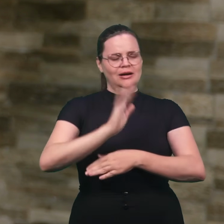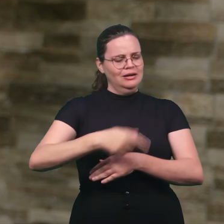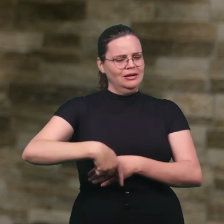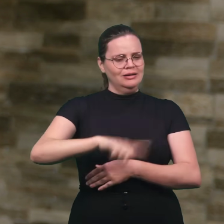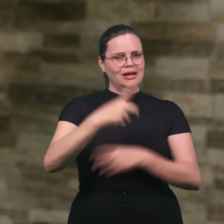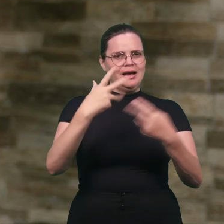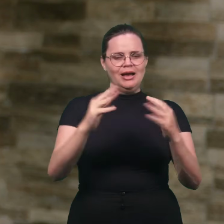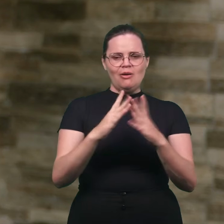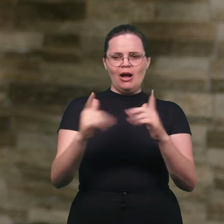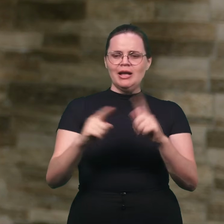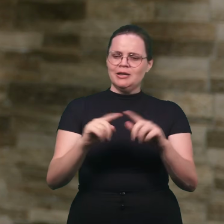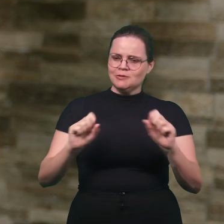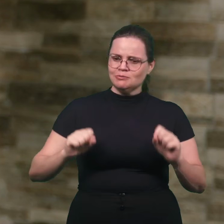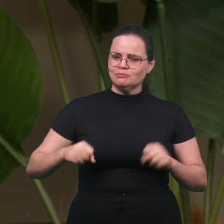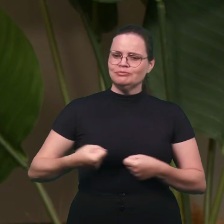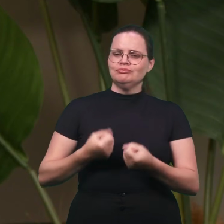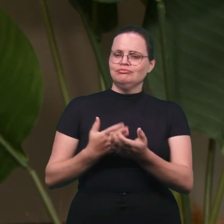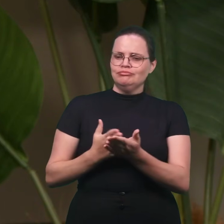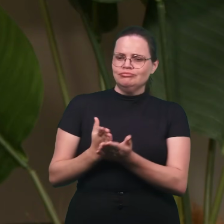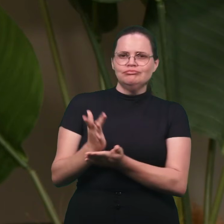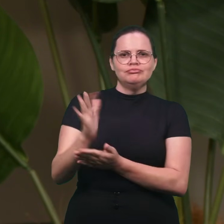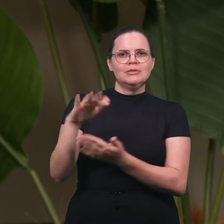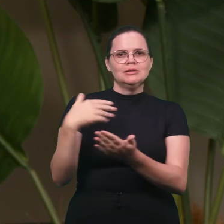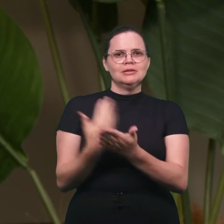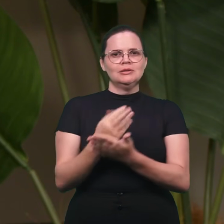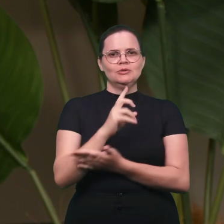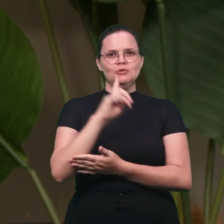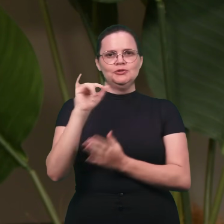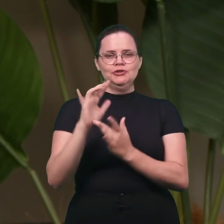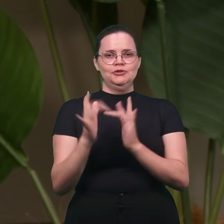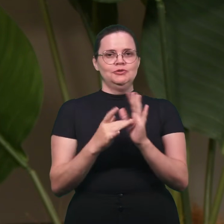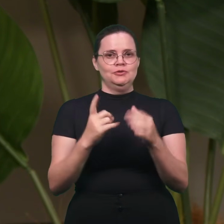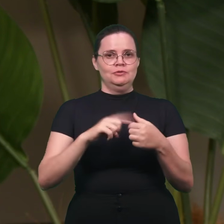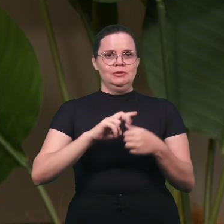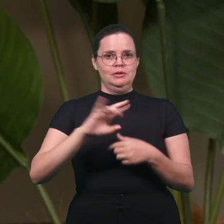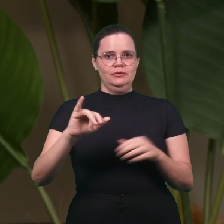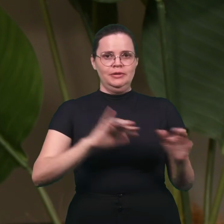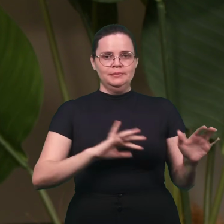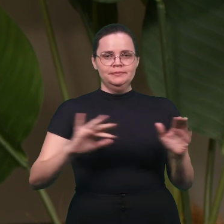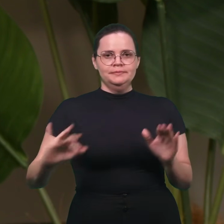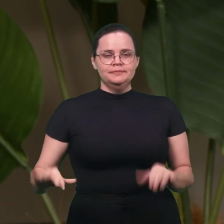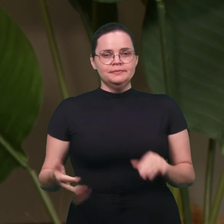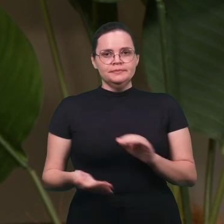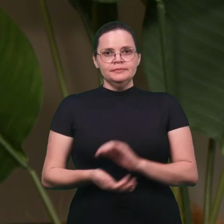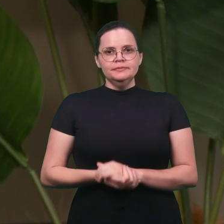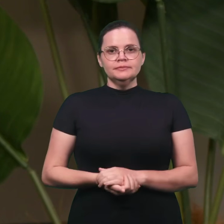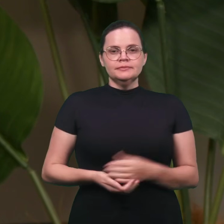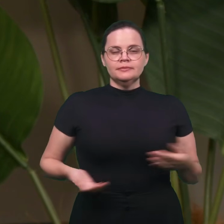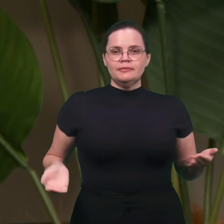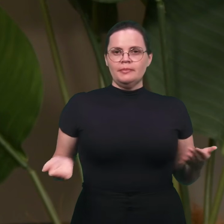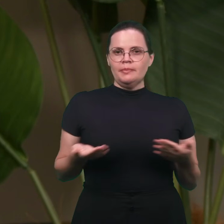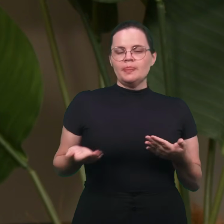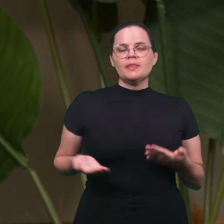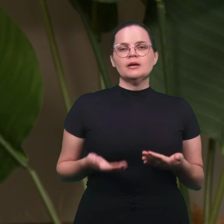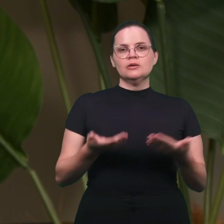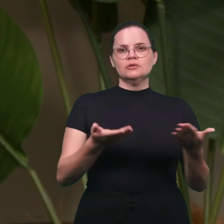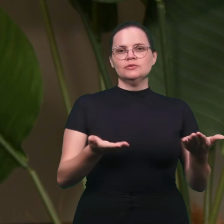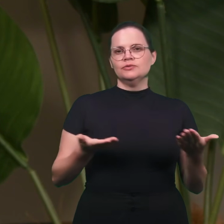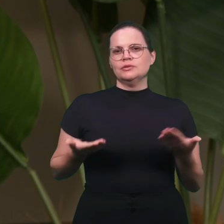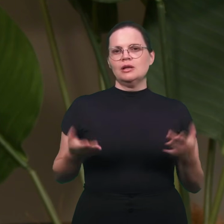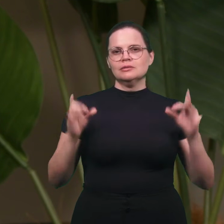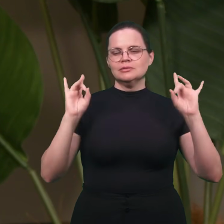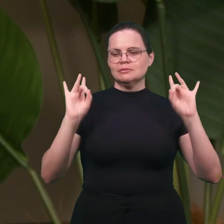arrebatamento dando frutos. Amém. Então vamos chamar o nosso convidado especial, os